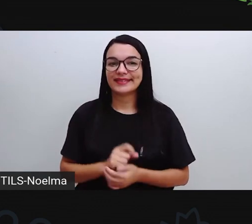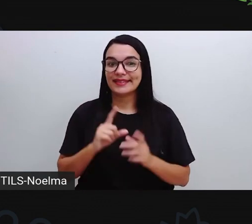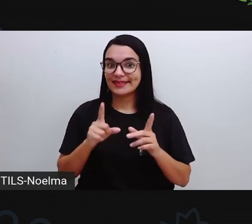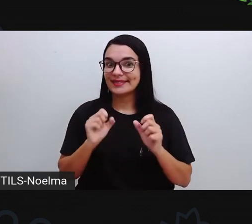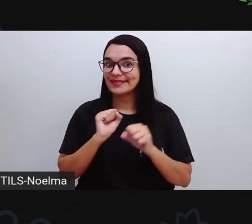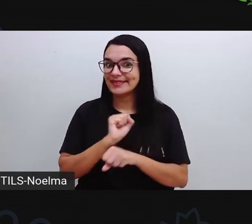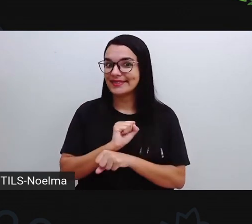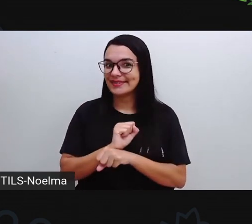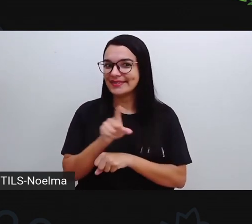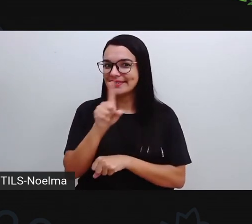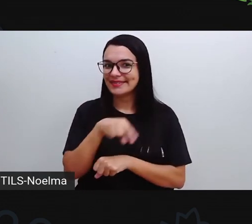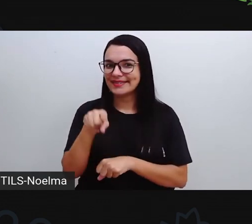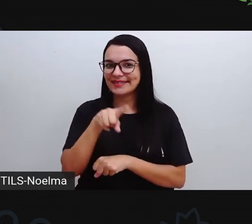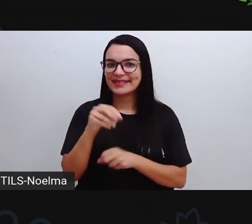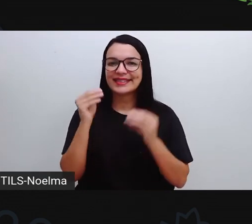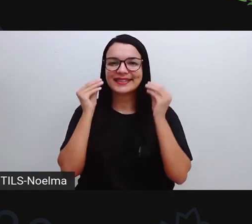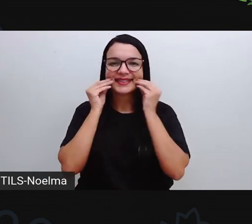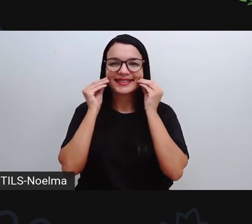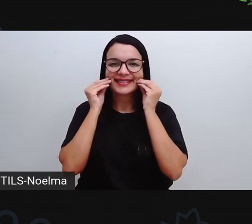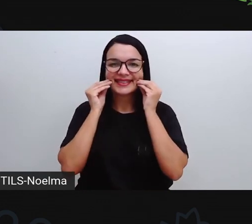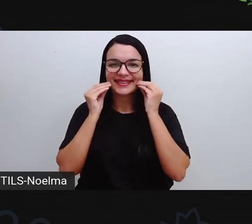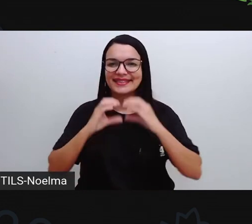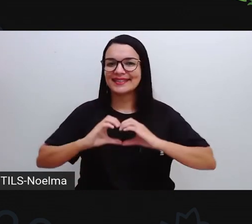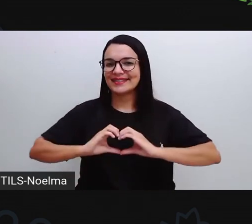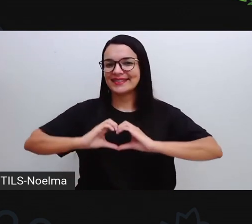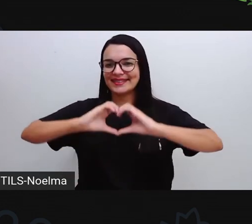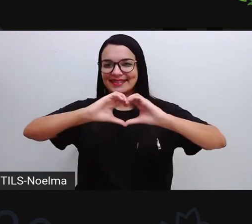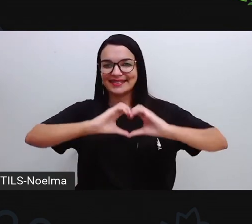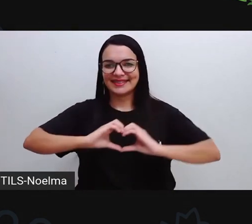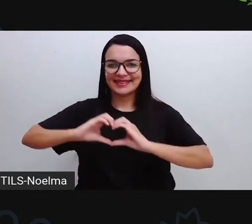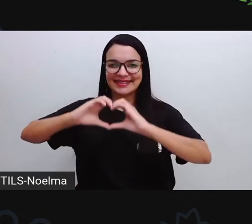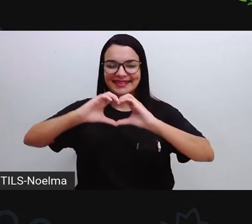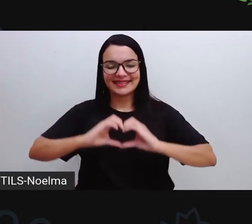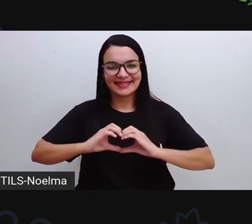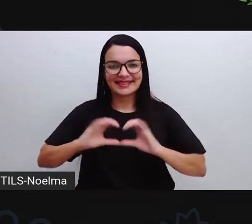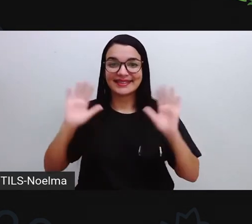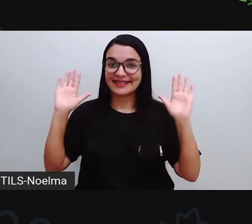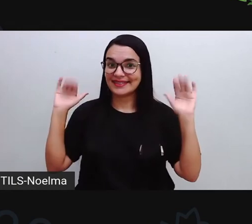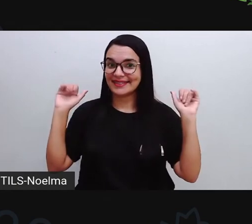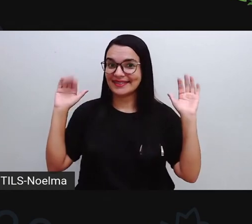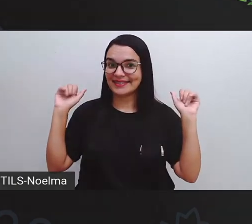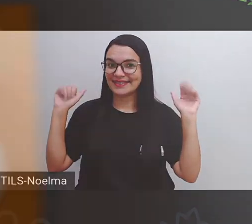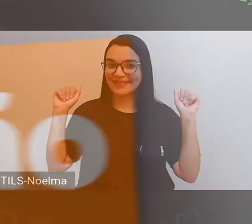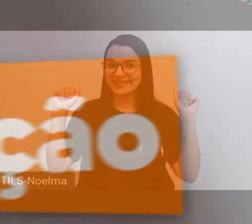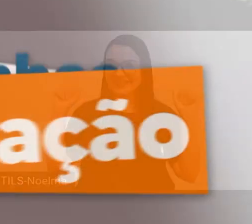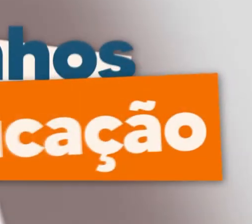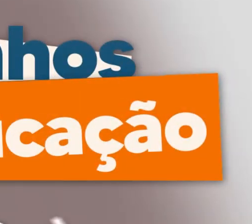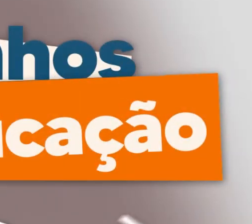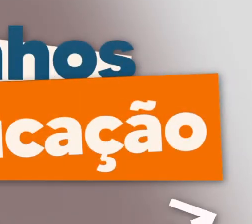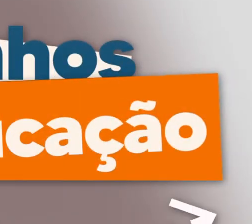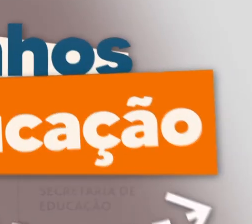esperando por vocês, certo? Beijo no coração de cada um de vocês e até lá!